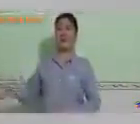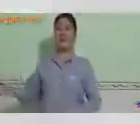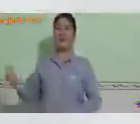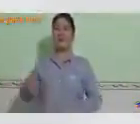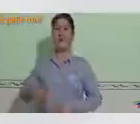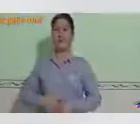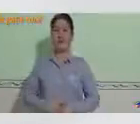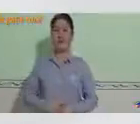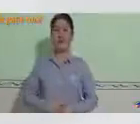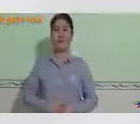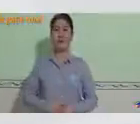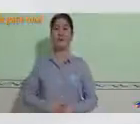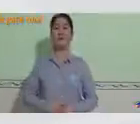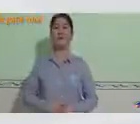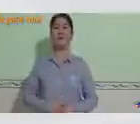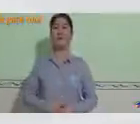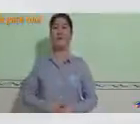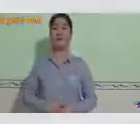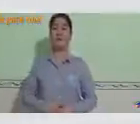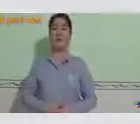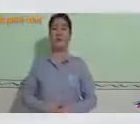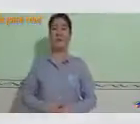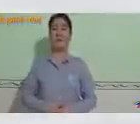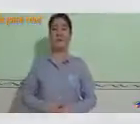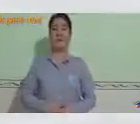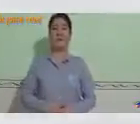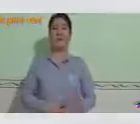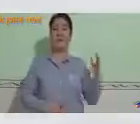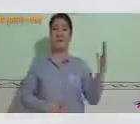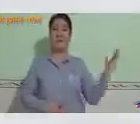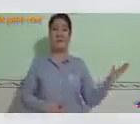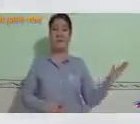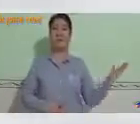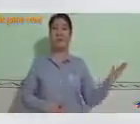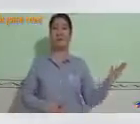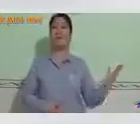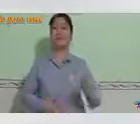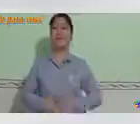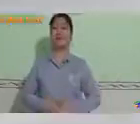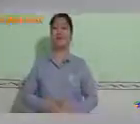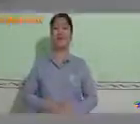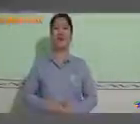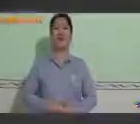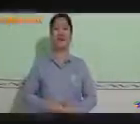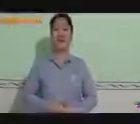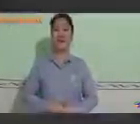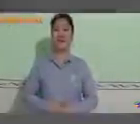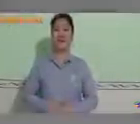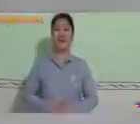da fermentação, indicando que a maçã mãe está, de fato, sendo formada.